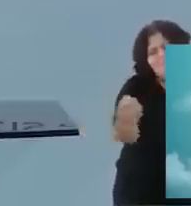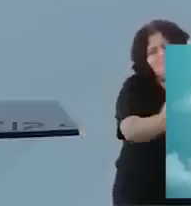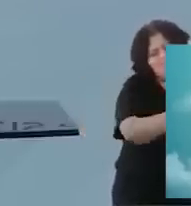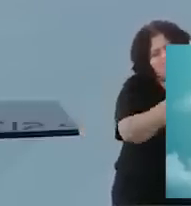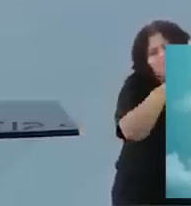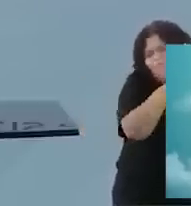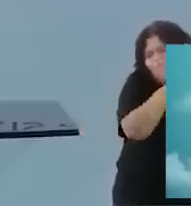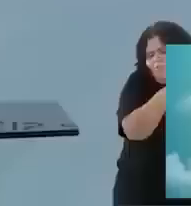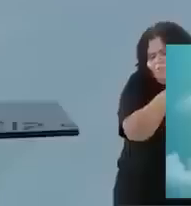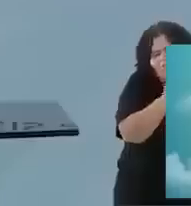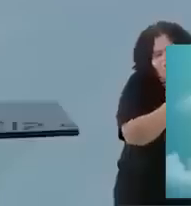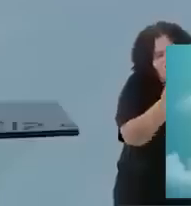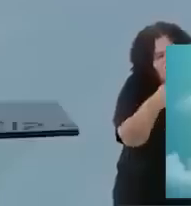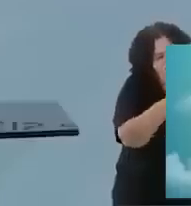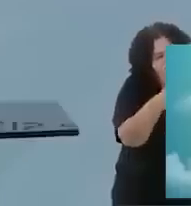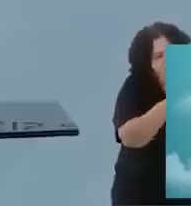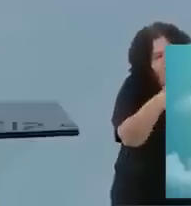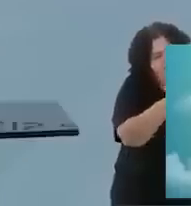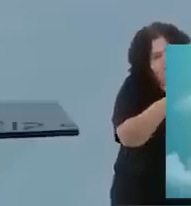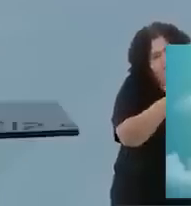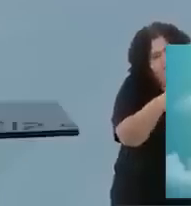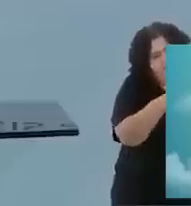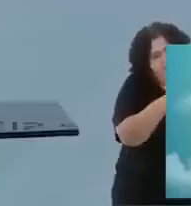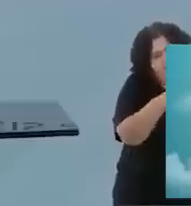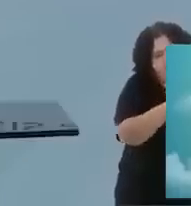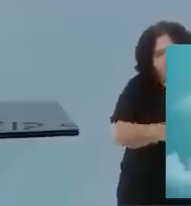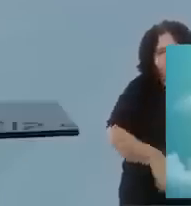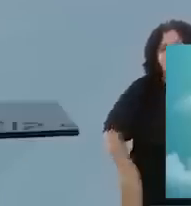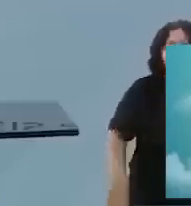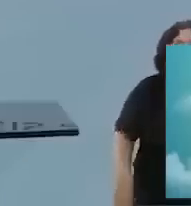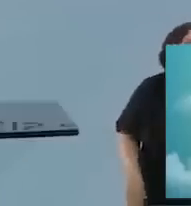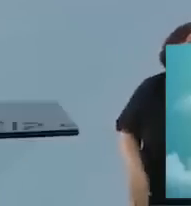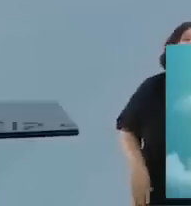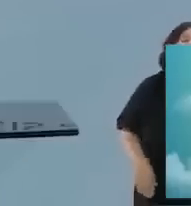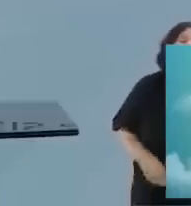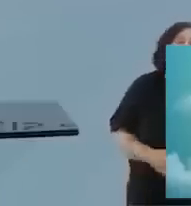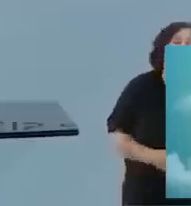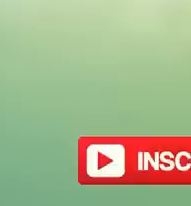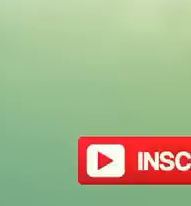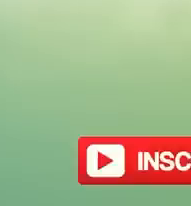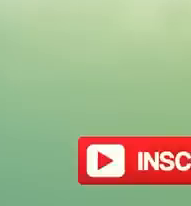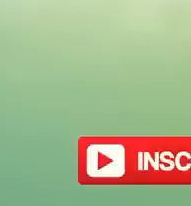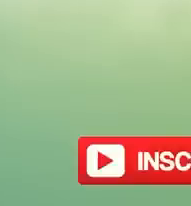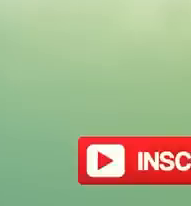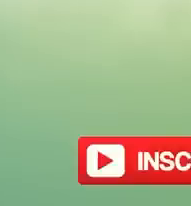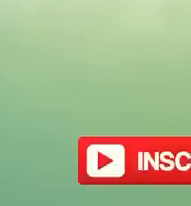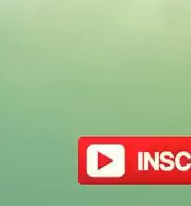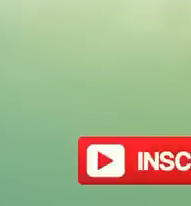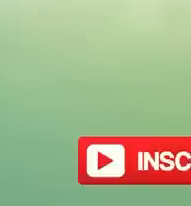de acordo com as Escrituras, sendo uma igreja que cuida uns dos outros. Amém.